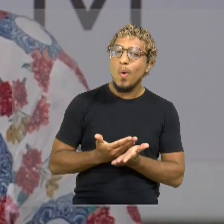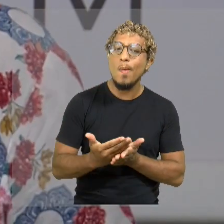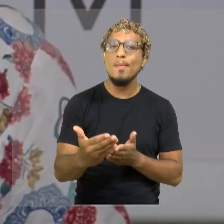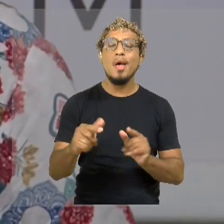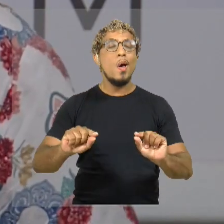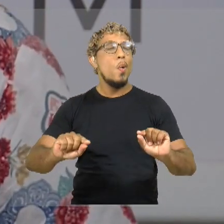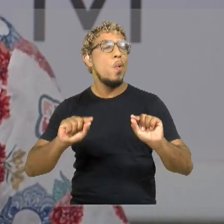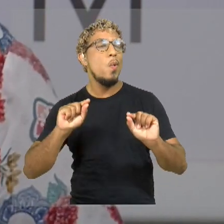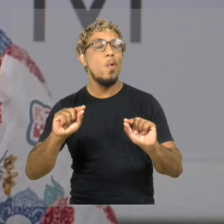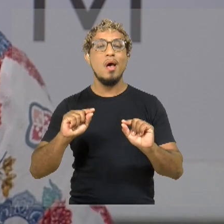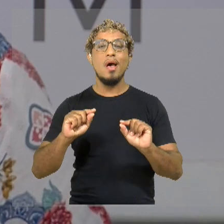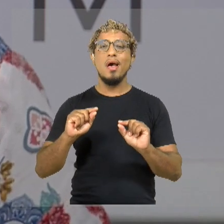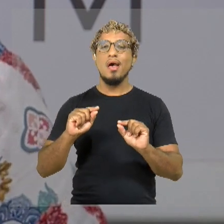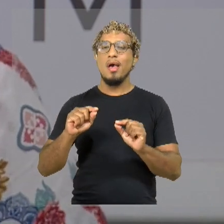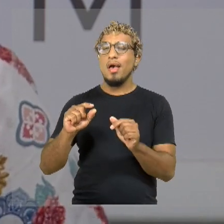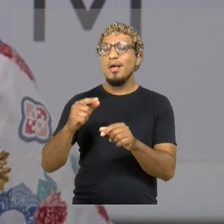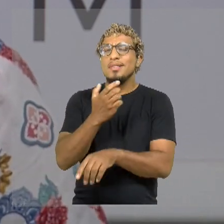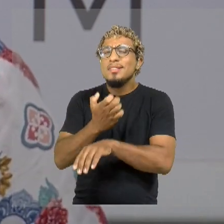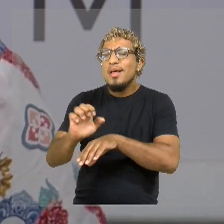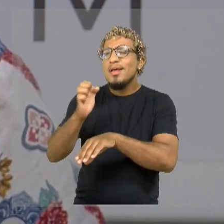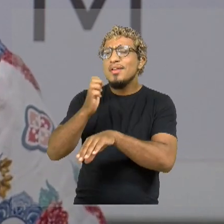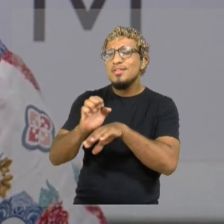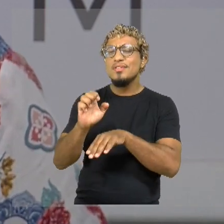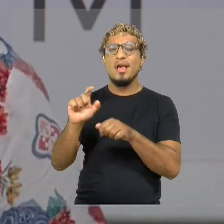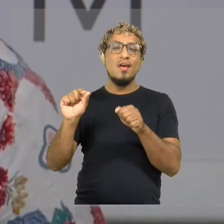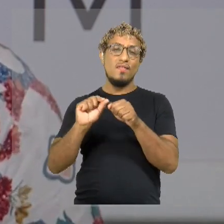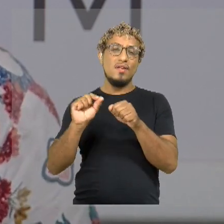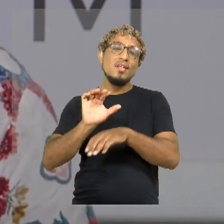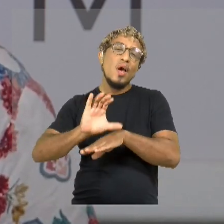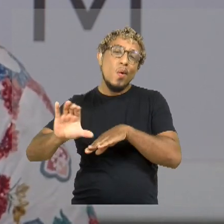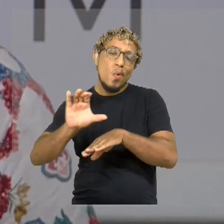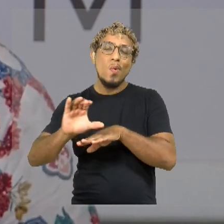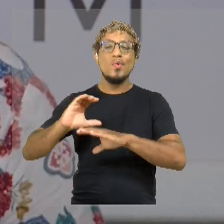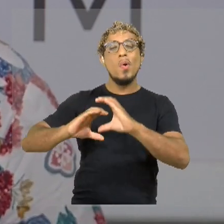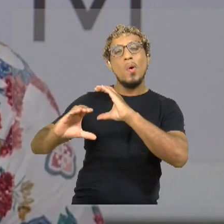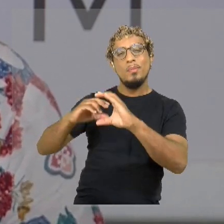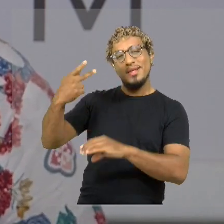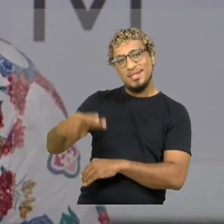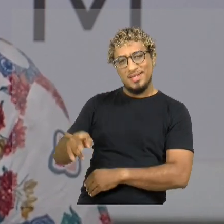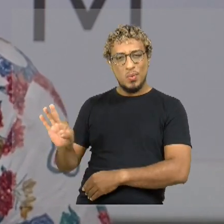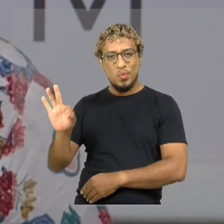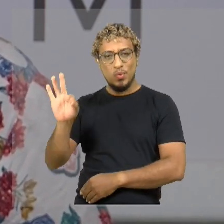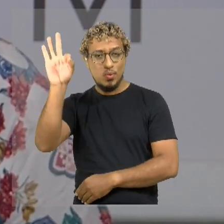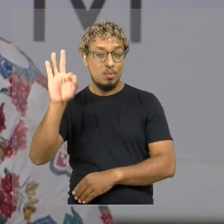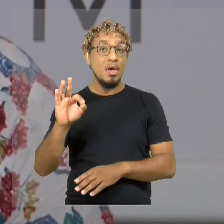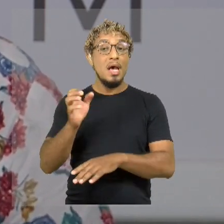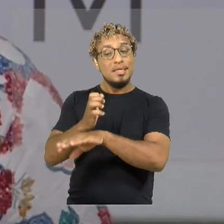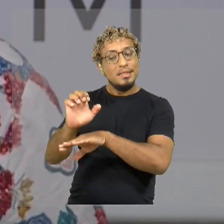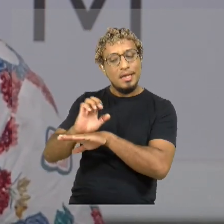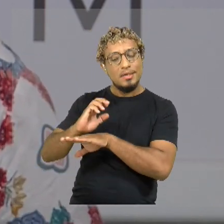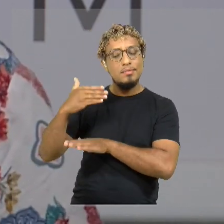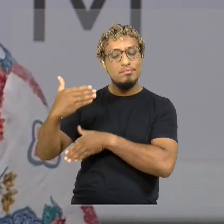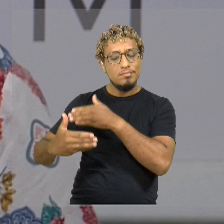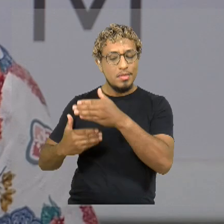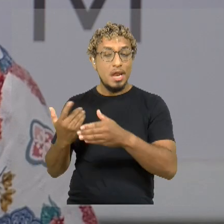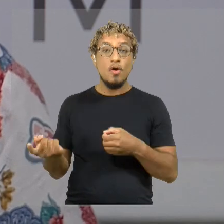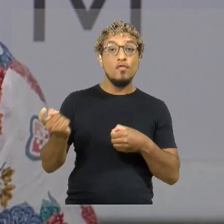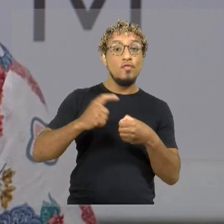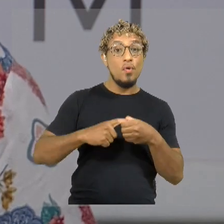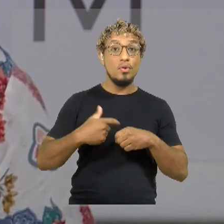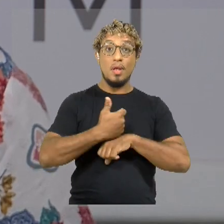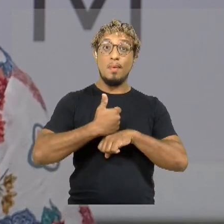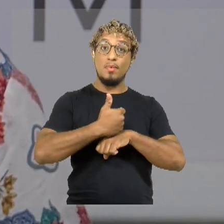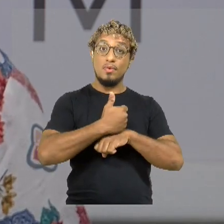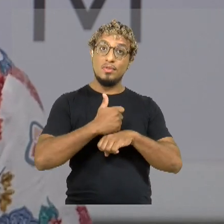aqui no curso de comunicação da UFMA. E aí, de estagiária, voltei como profissional. E já tem um tempinho.